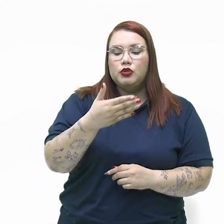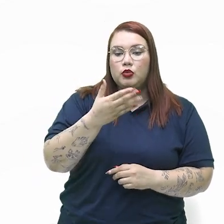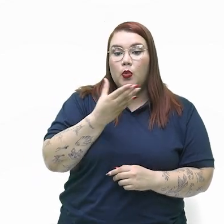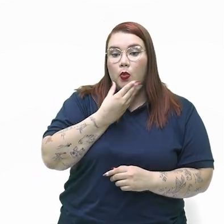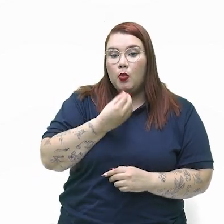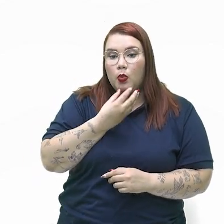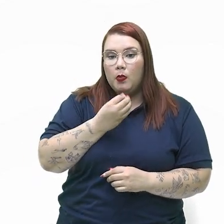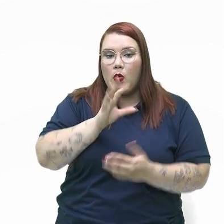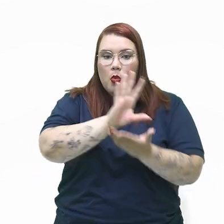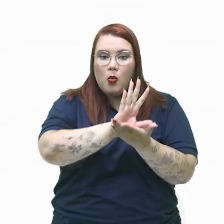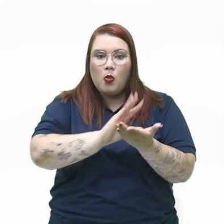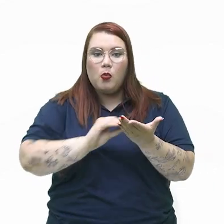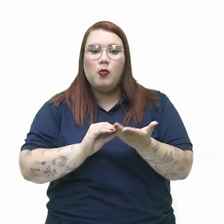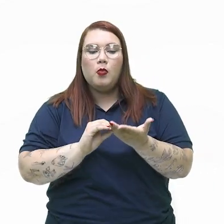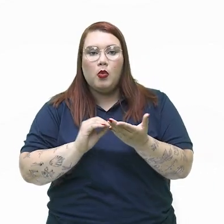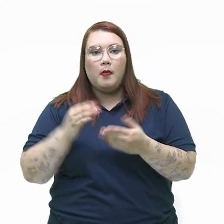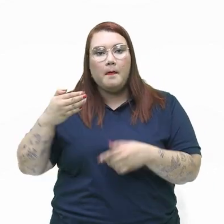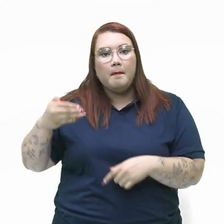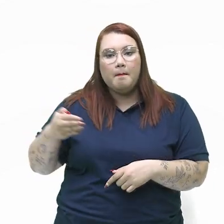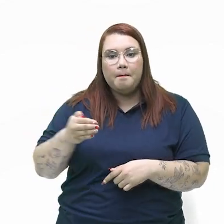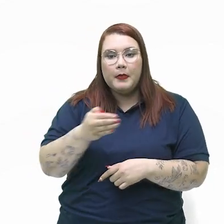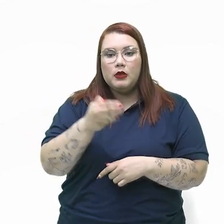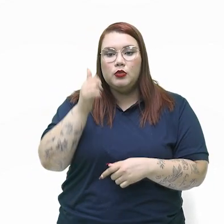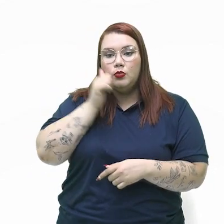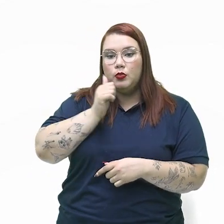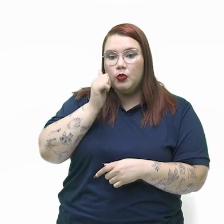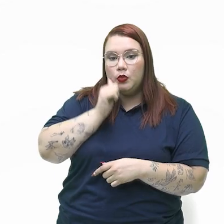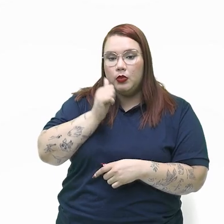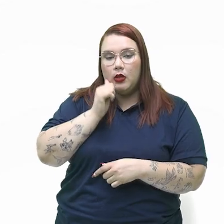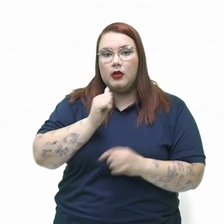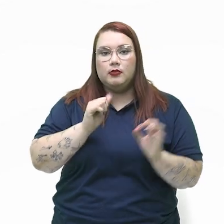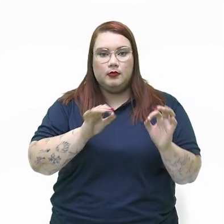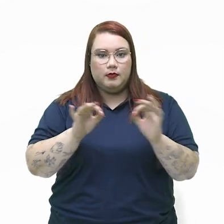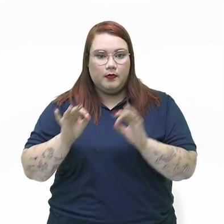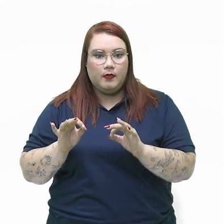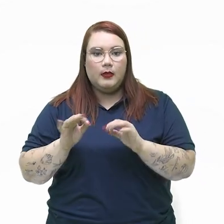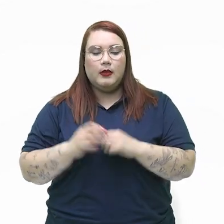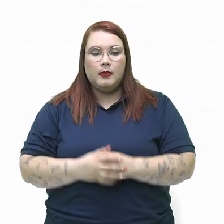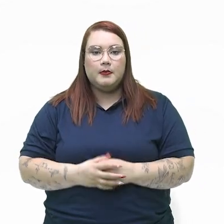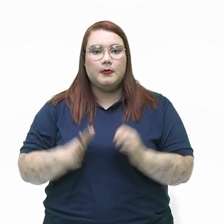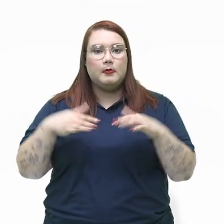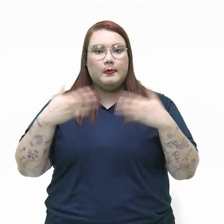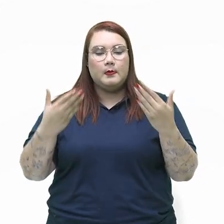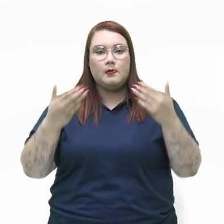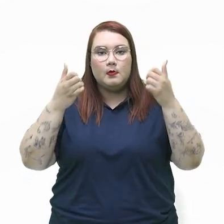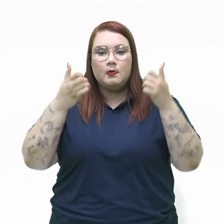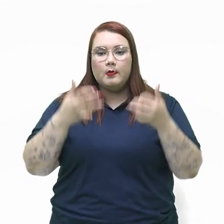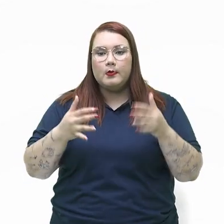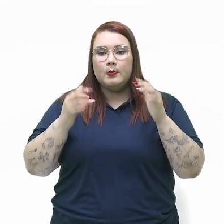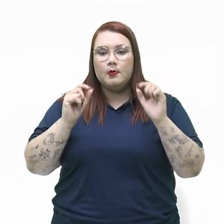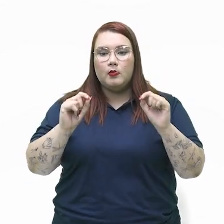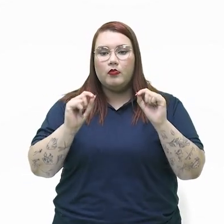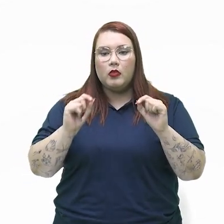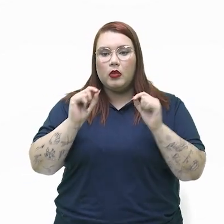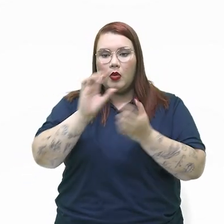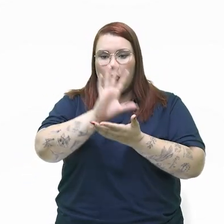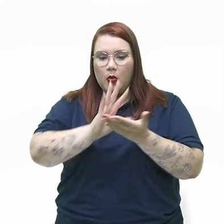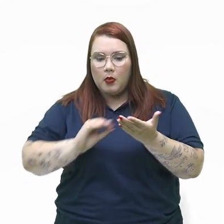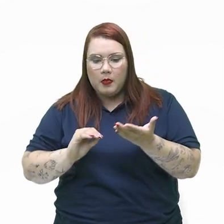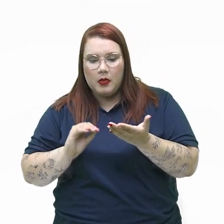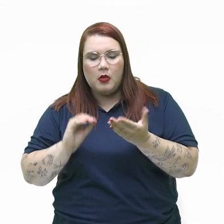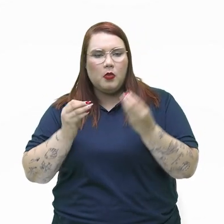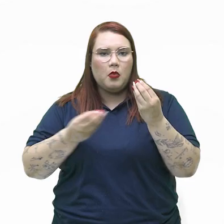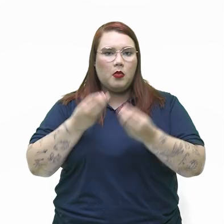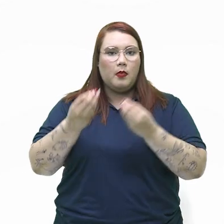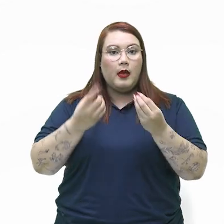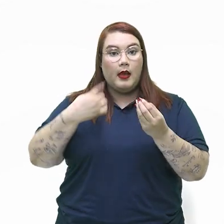que imitam, os machos que imitam a fêmea. Né? Quando a gente fala em imita, é a forma como nós